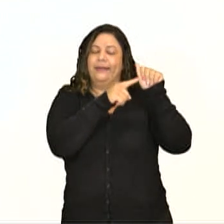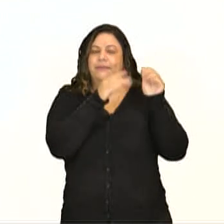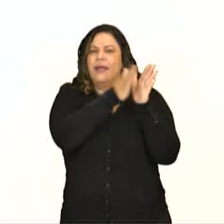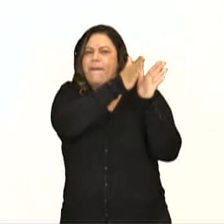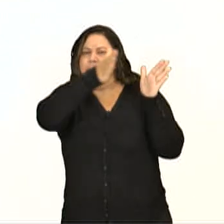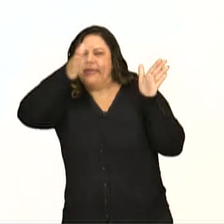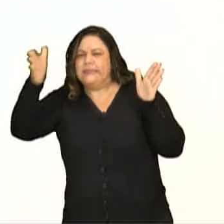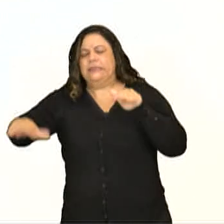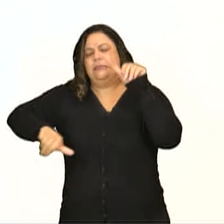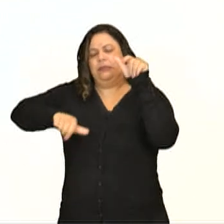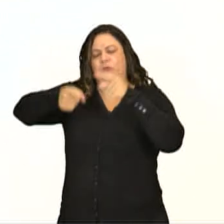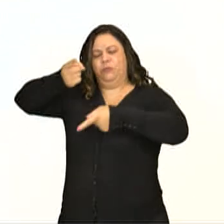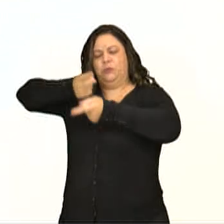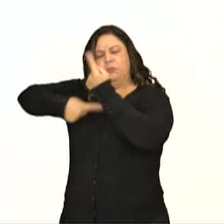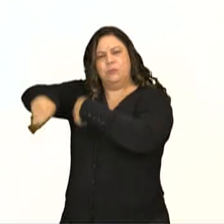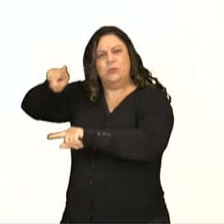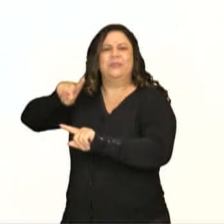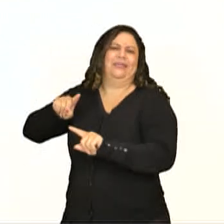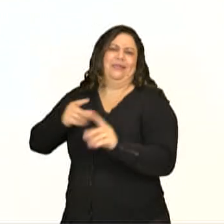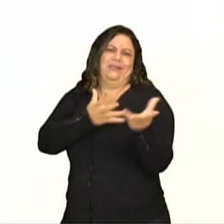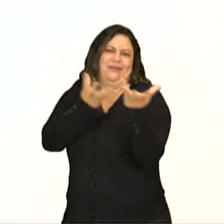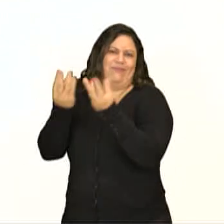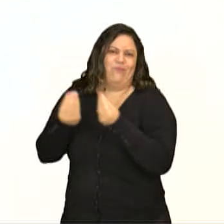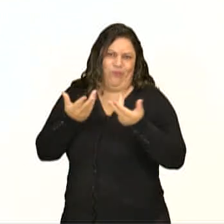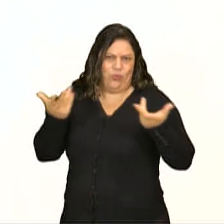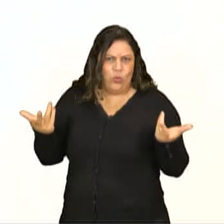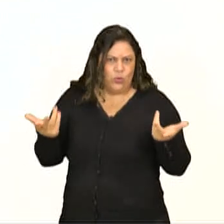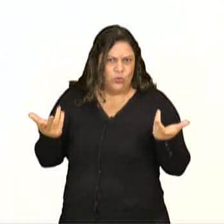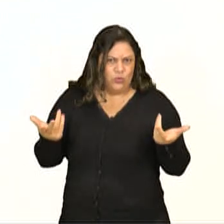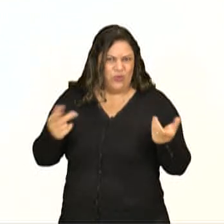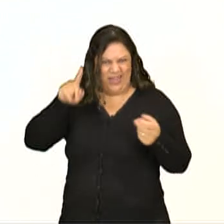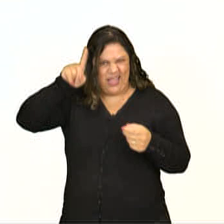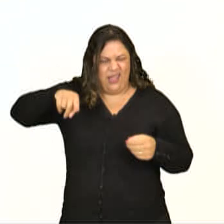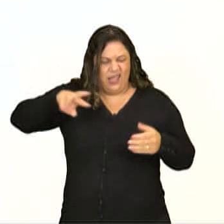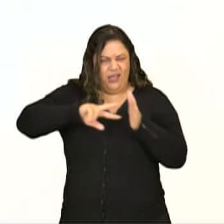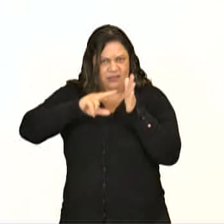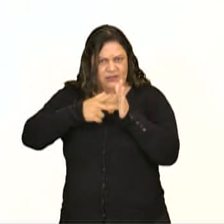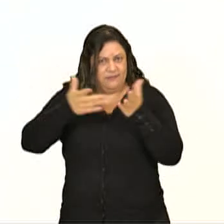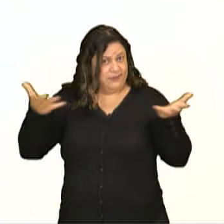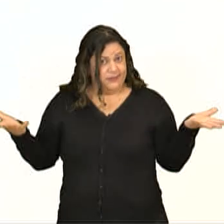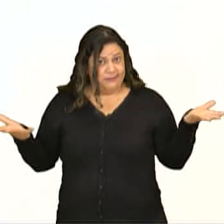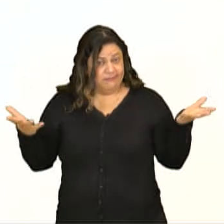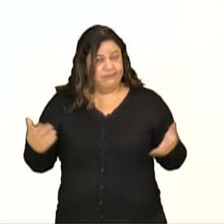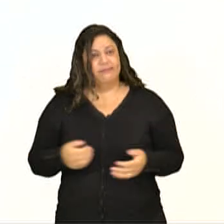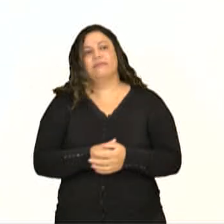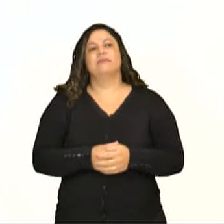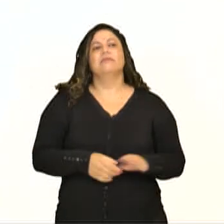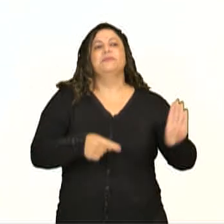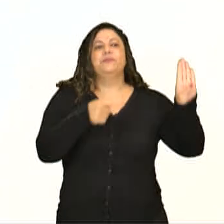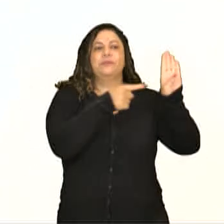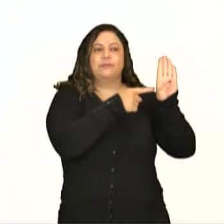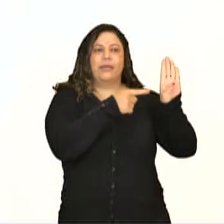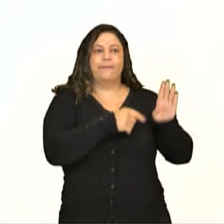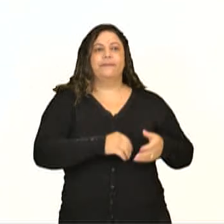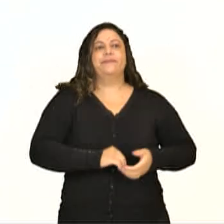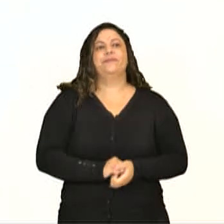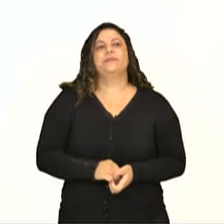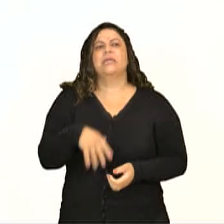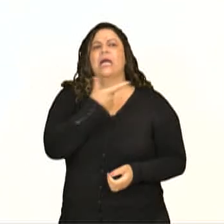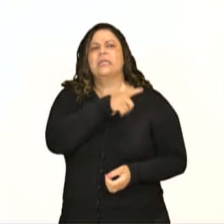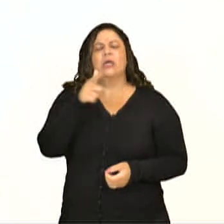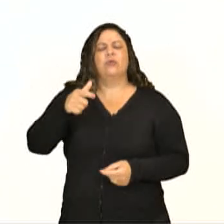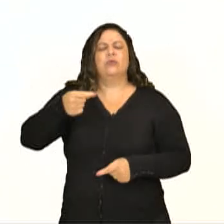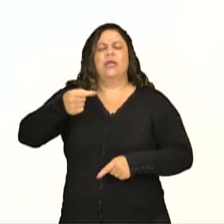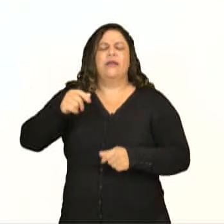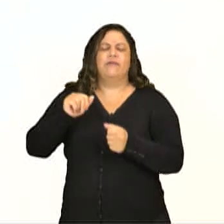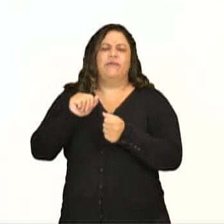processos de transformação. Será que é isso que significa minimamente processados? Não teve